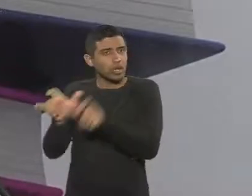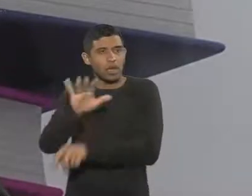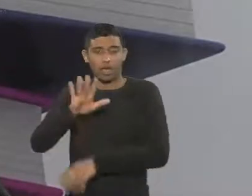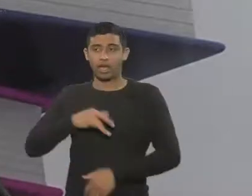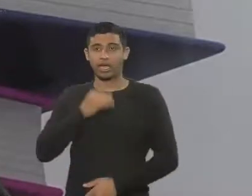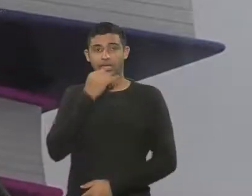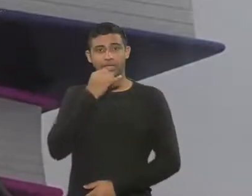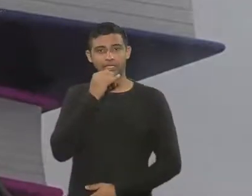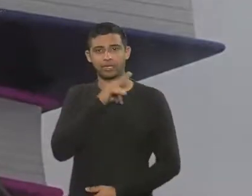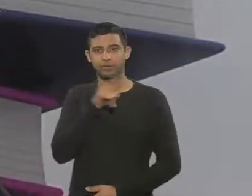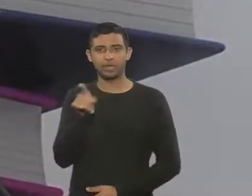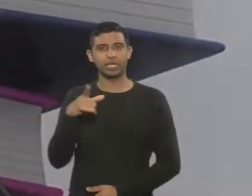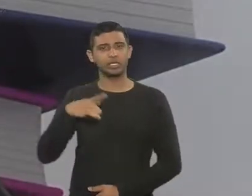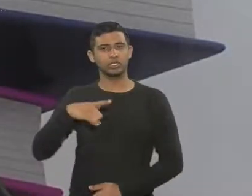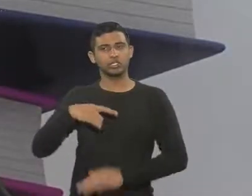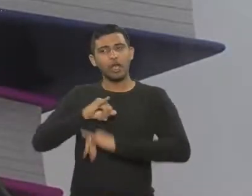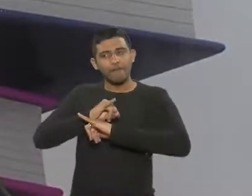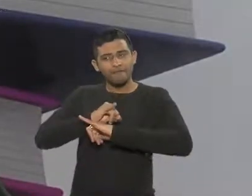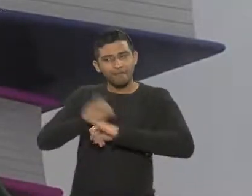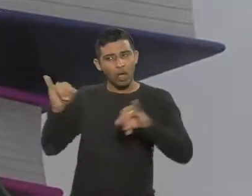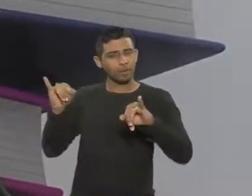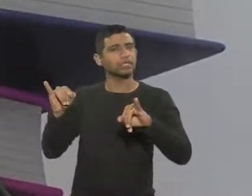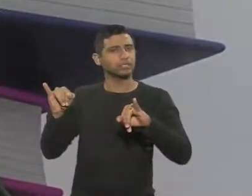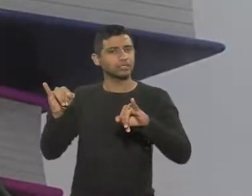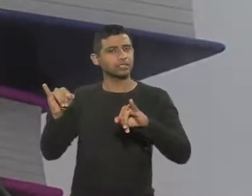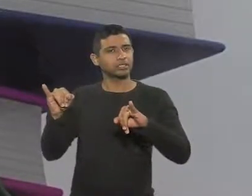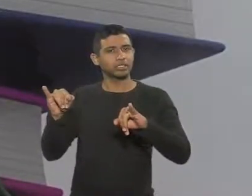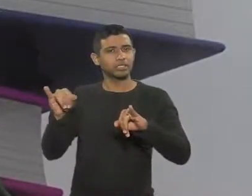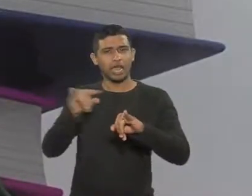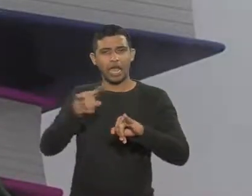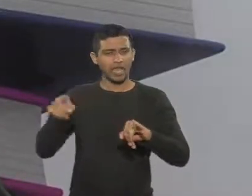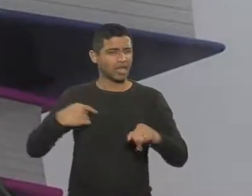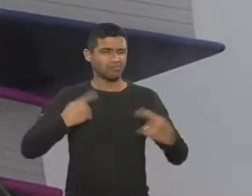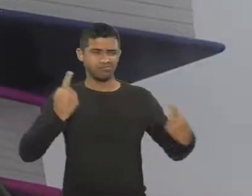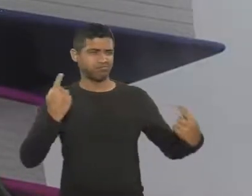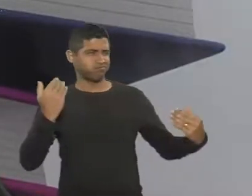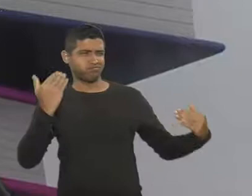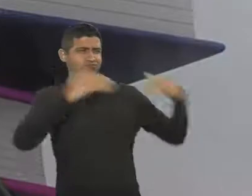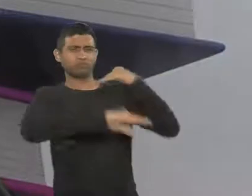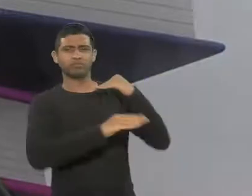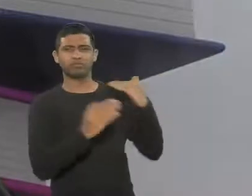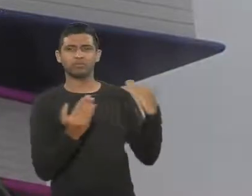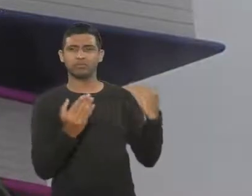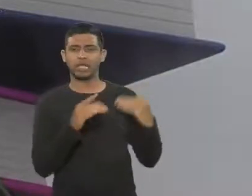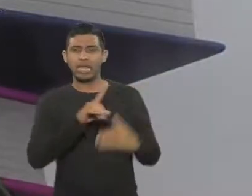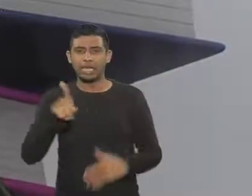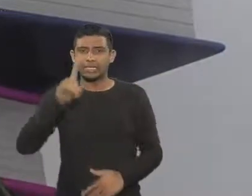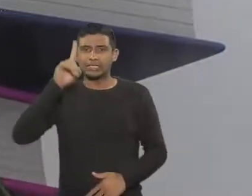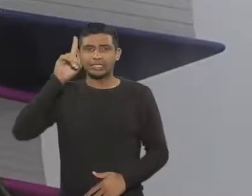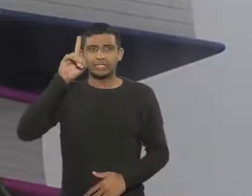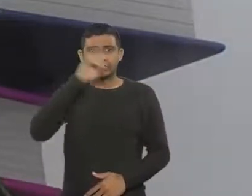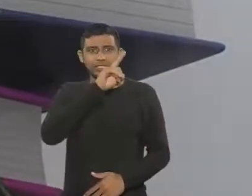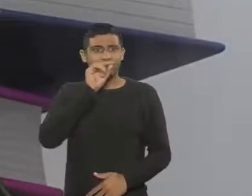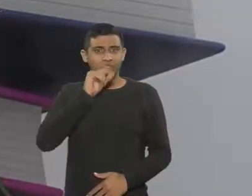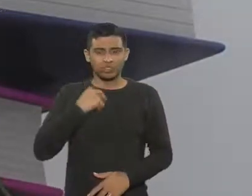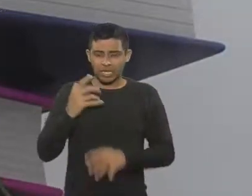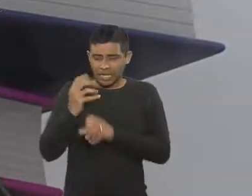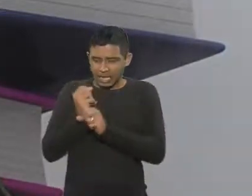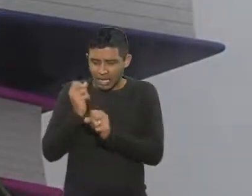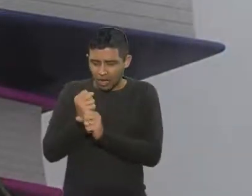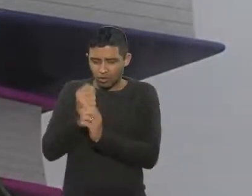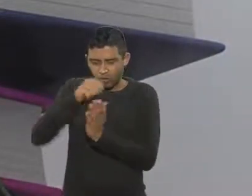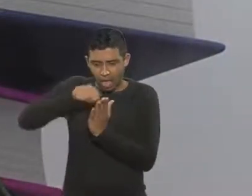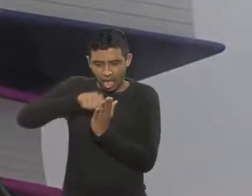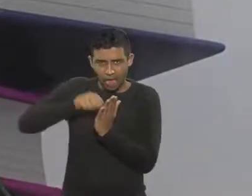que, por exemplo, recebiam uma informação e elas eram contrárias àquela informação, elas tinham dificuldade de concluir o cálculo,